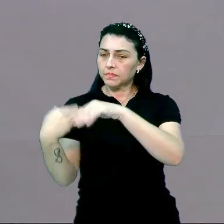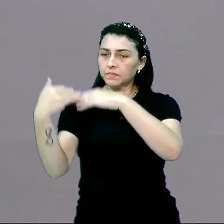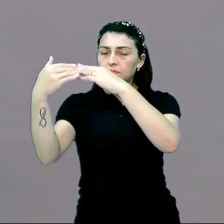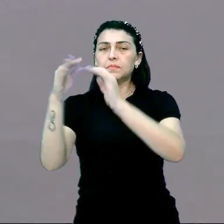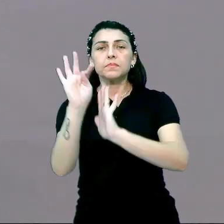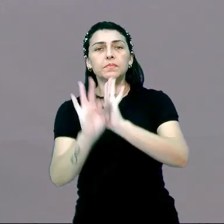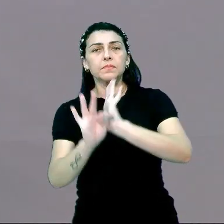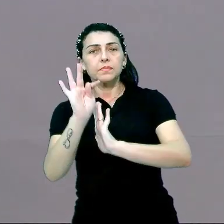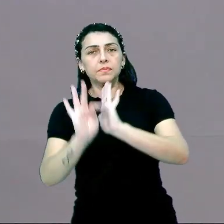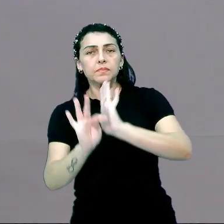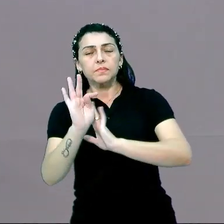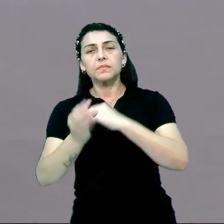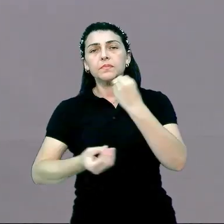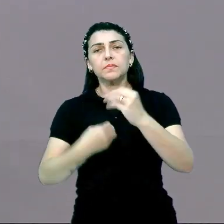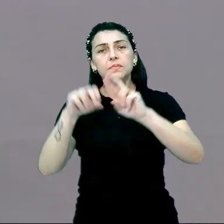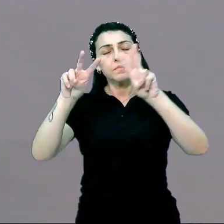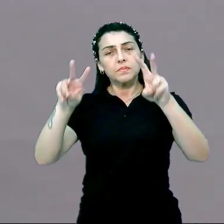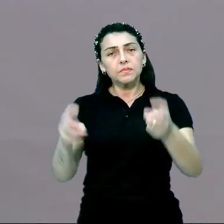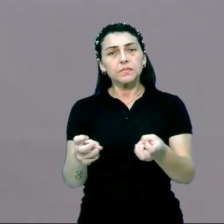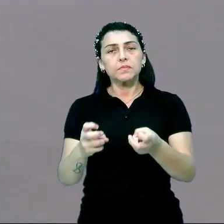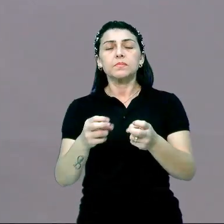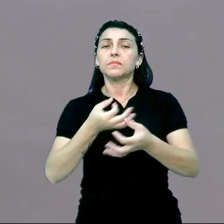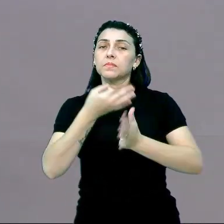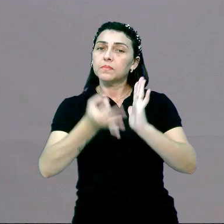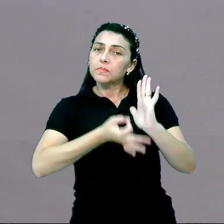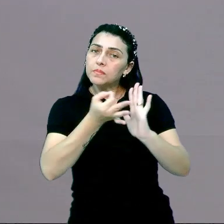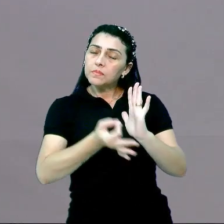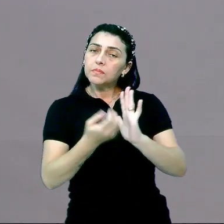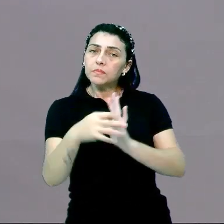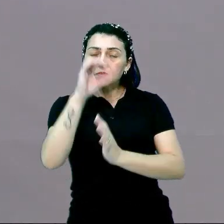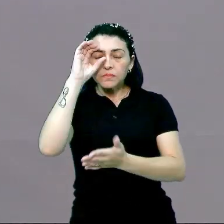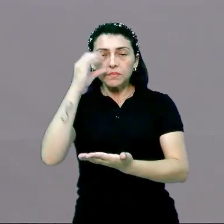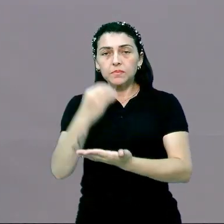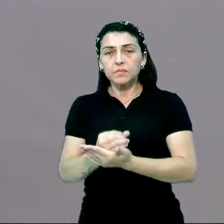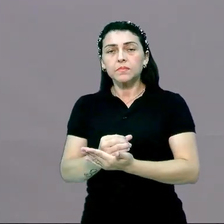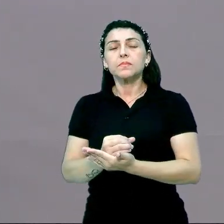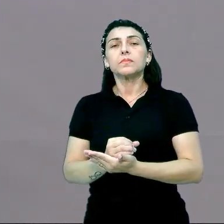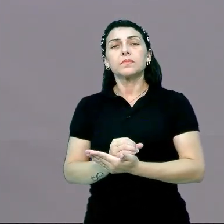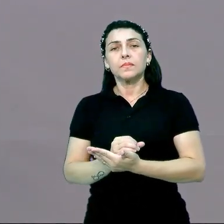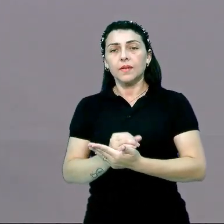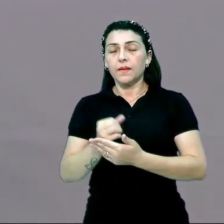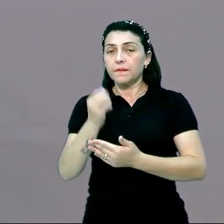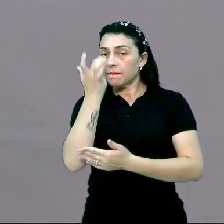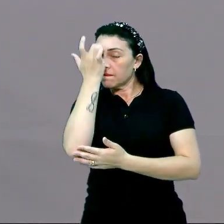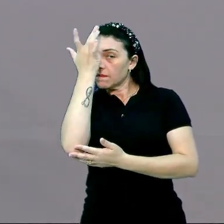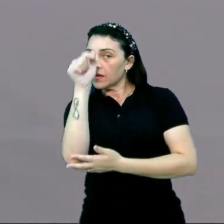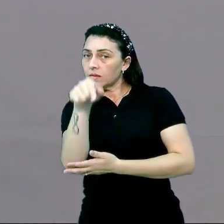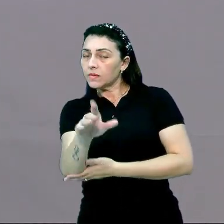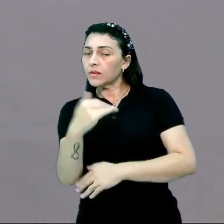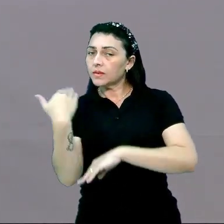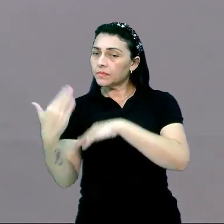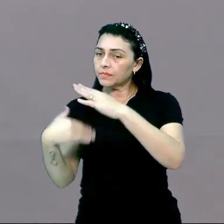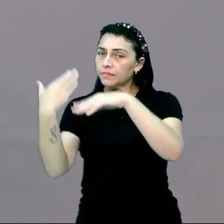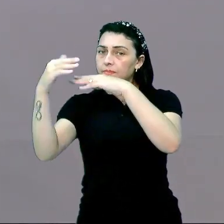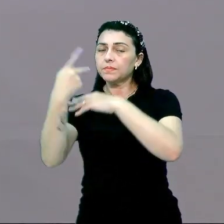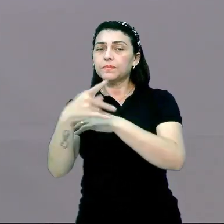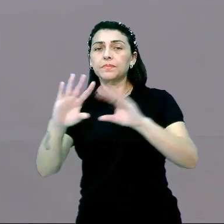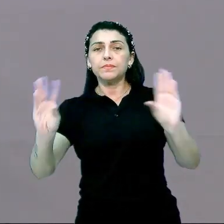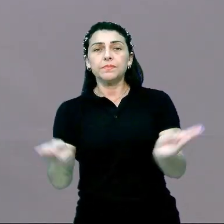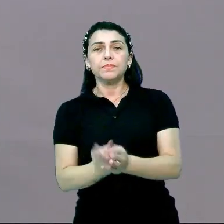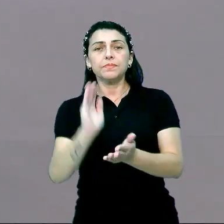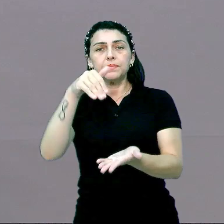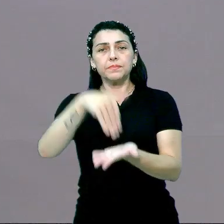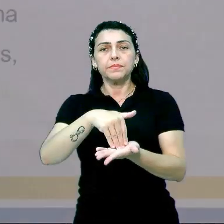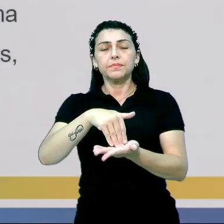seu texto, com o seu tema, com os seus argumentos, com a sua tese, vai ficar muito fácil você desenvolver a sua